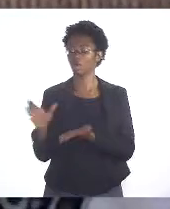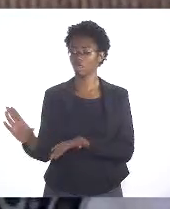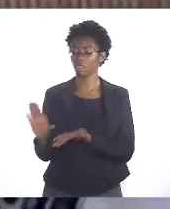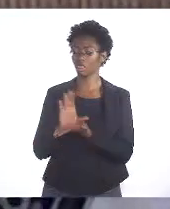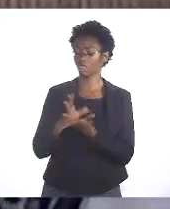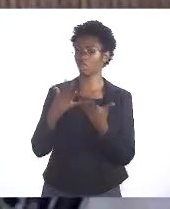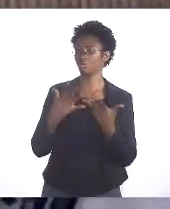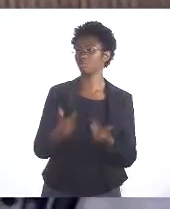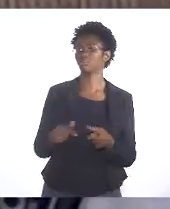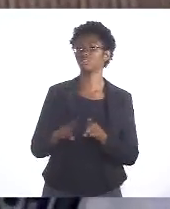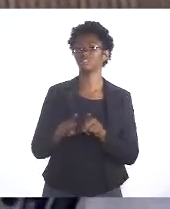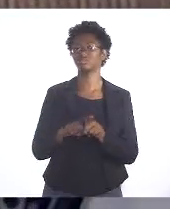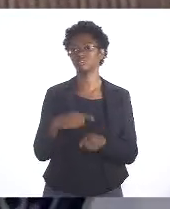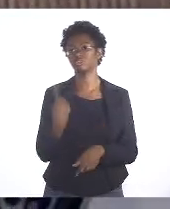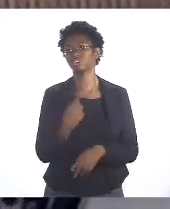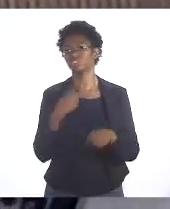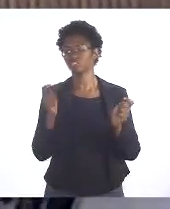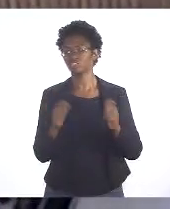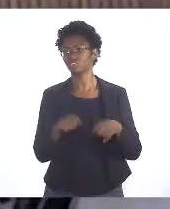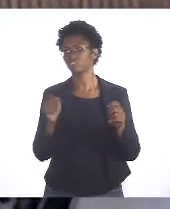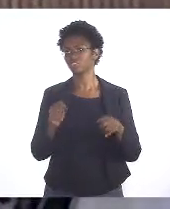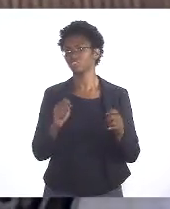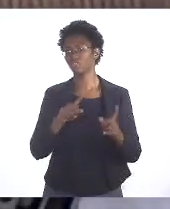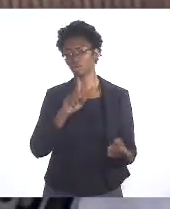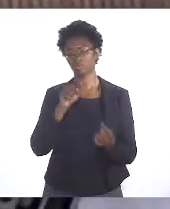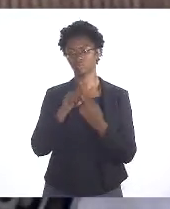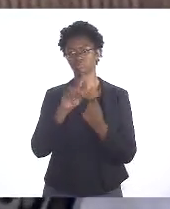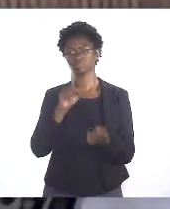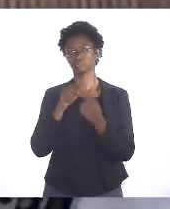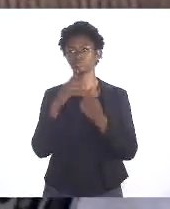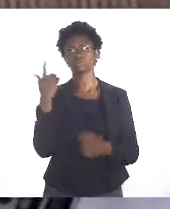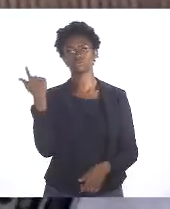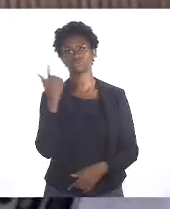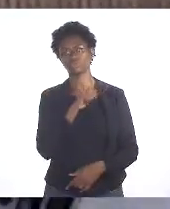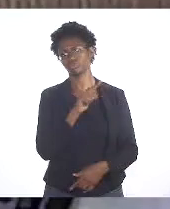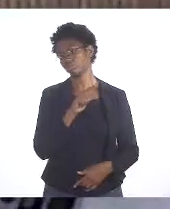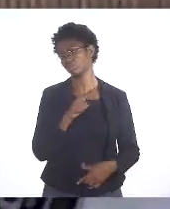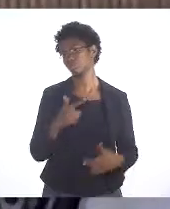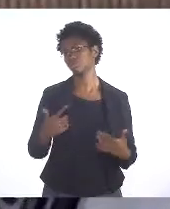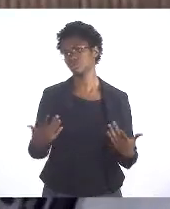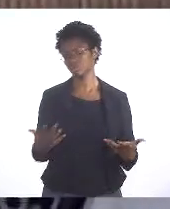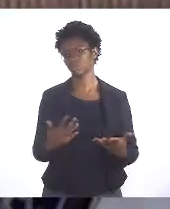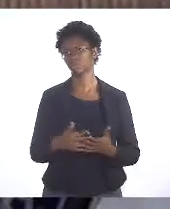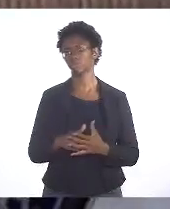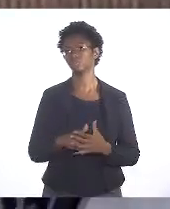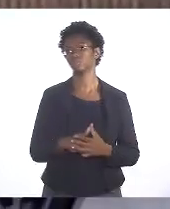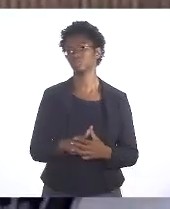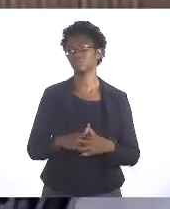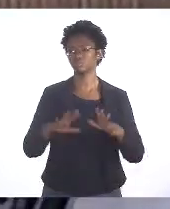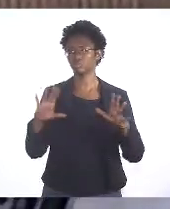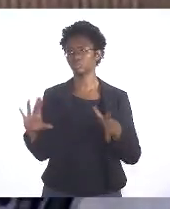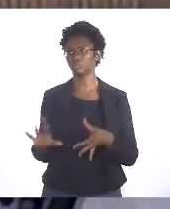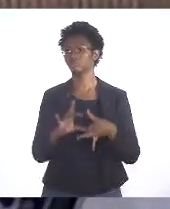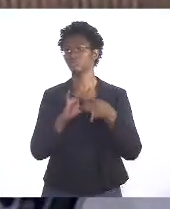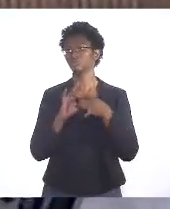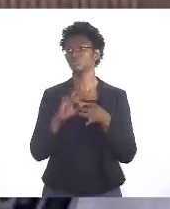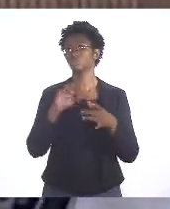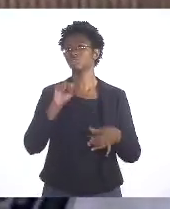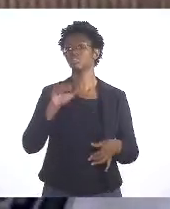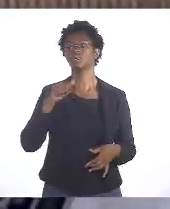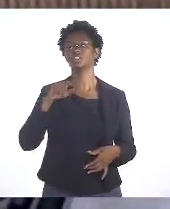e que a gente possa, de fato, atingir as metas, né, internacionais de universalização do